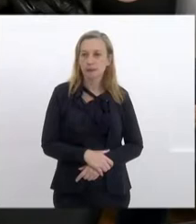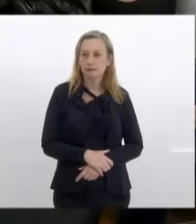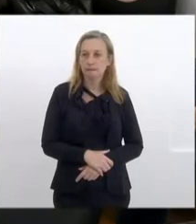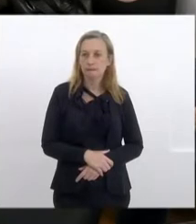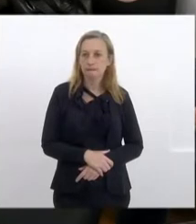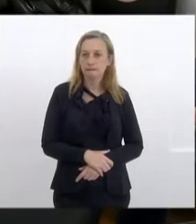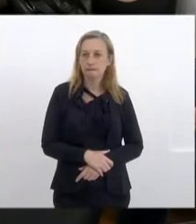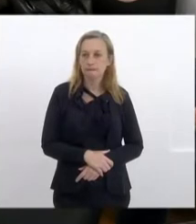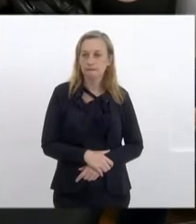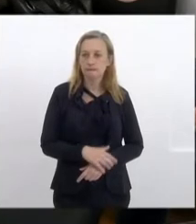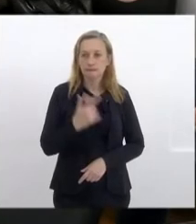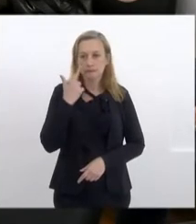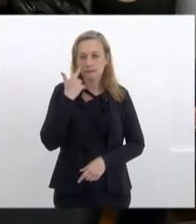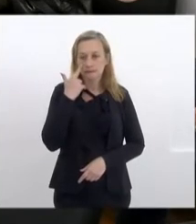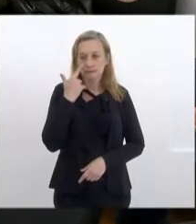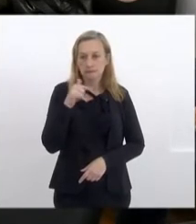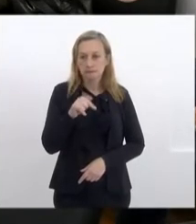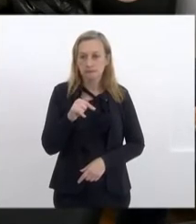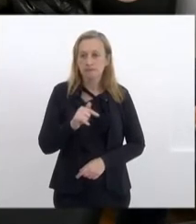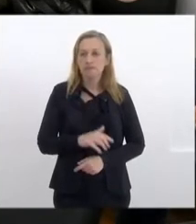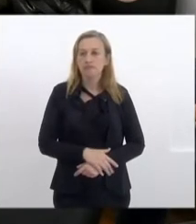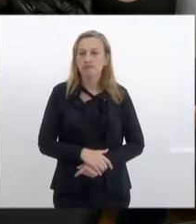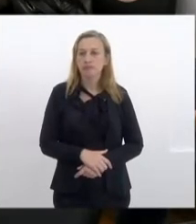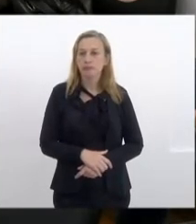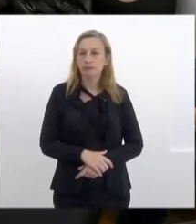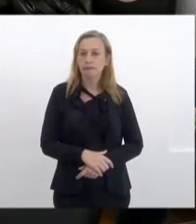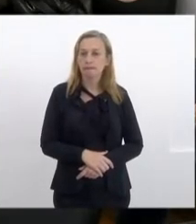Está verificando aqui.